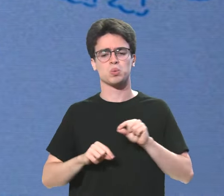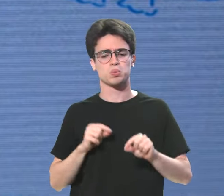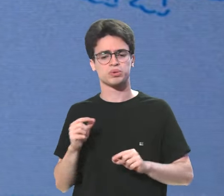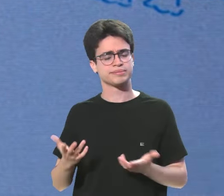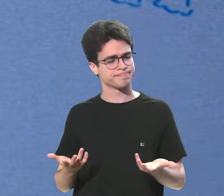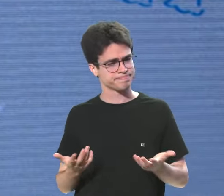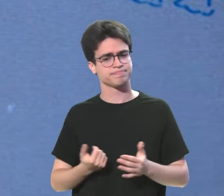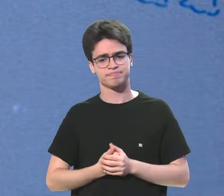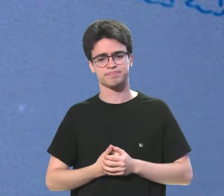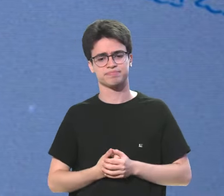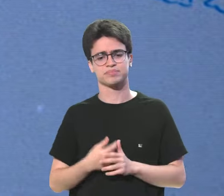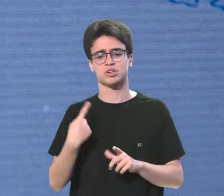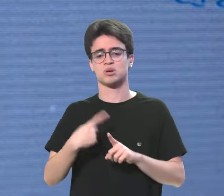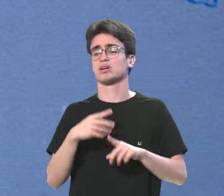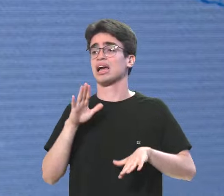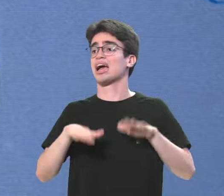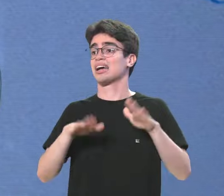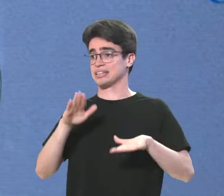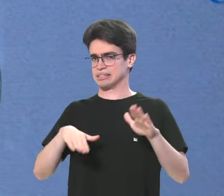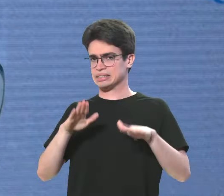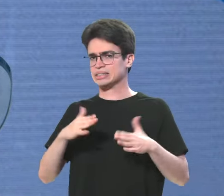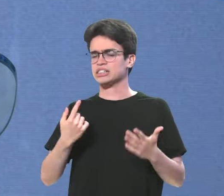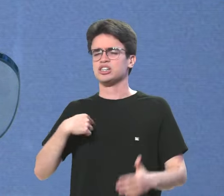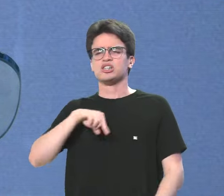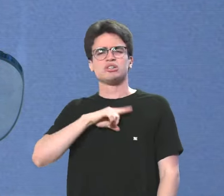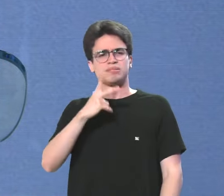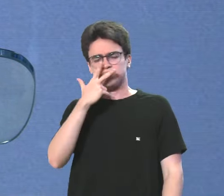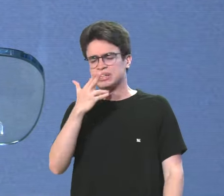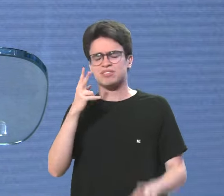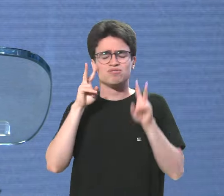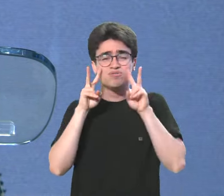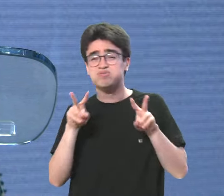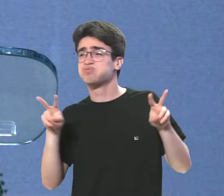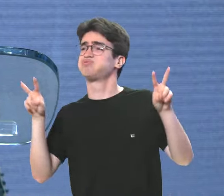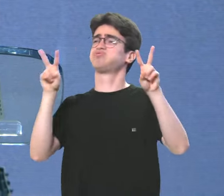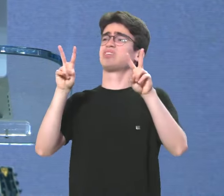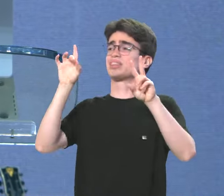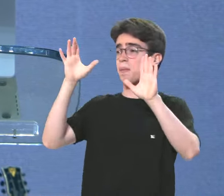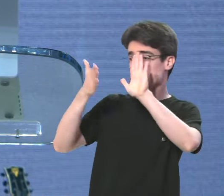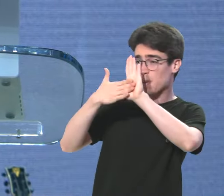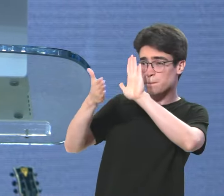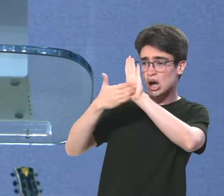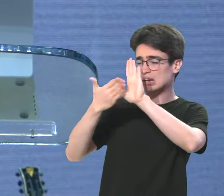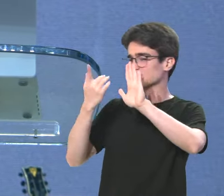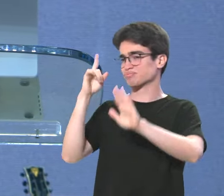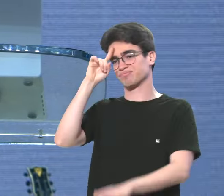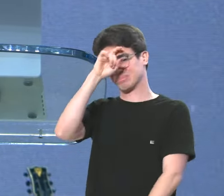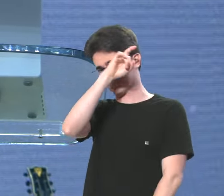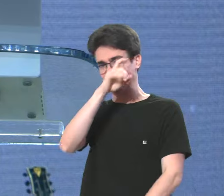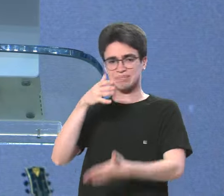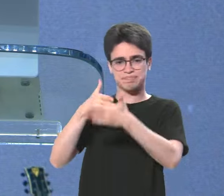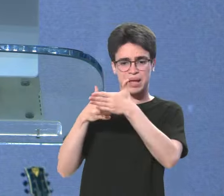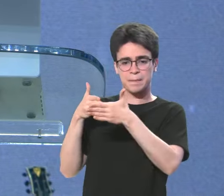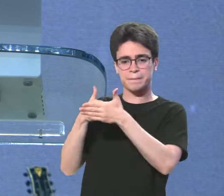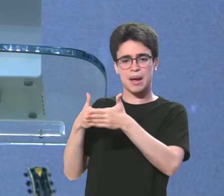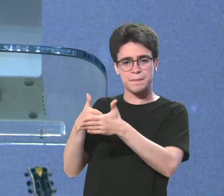existem coisas que nos impedem de enar o propósito que Deus tem pra gente